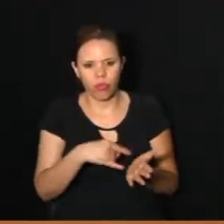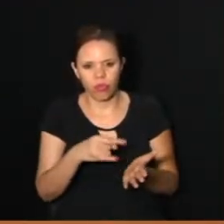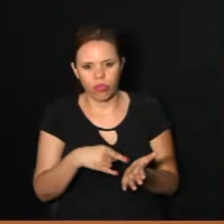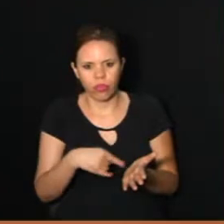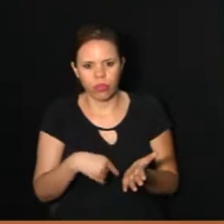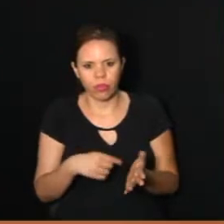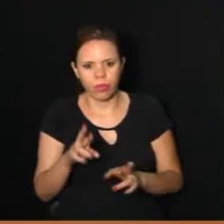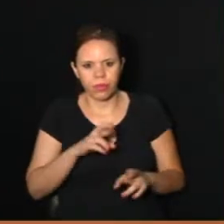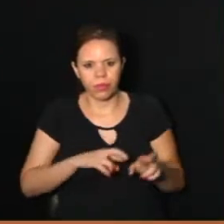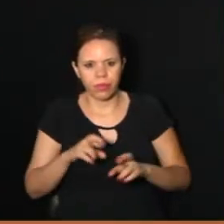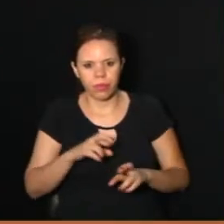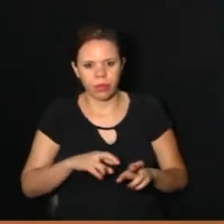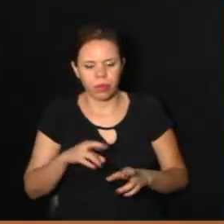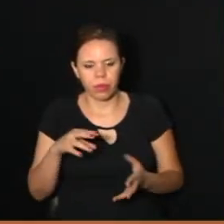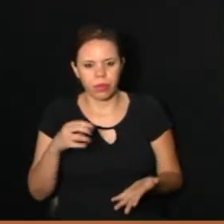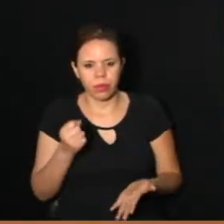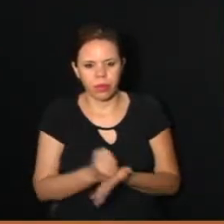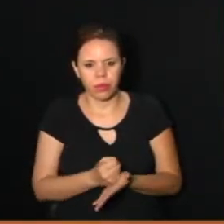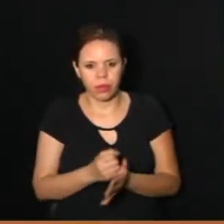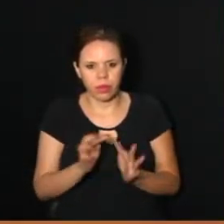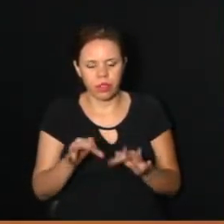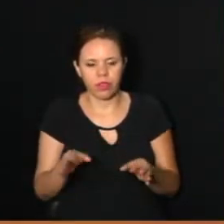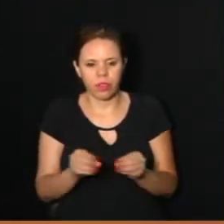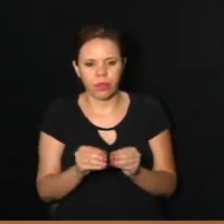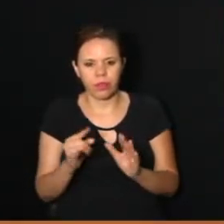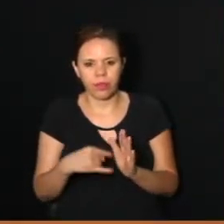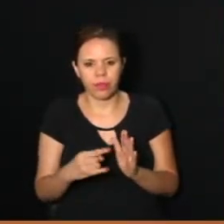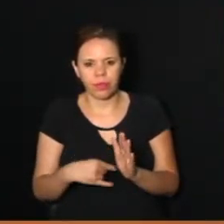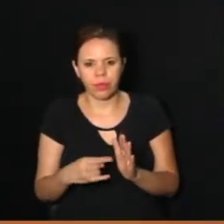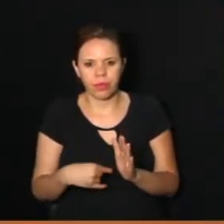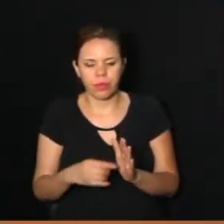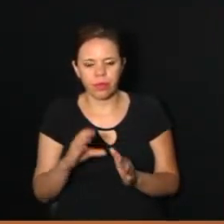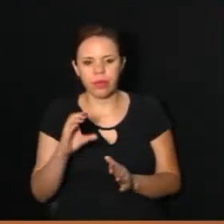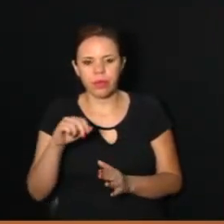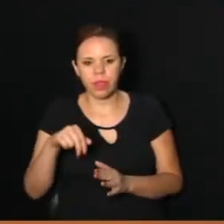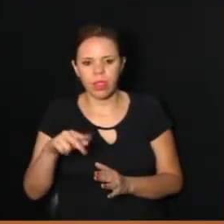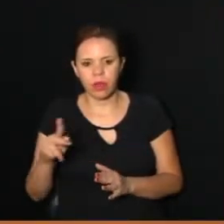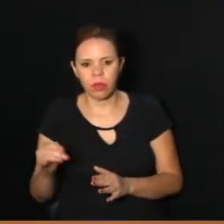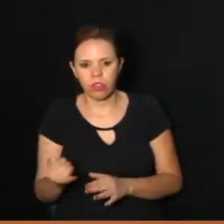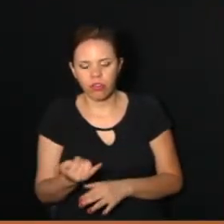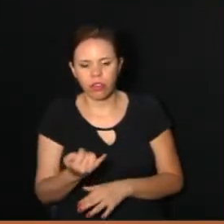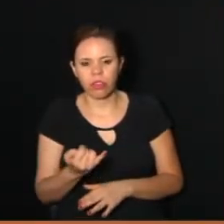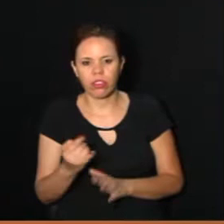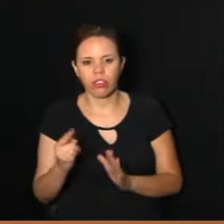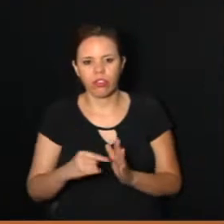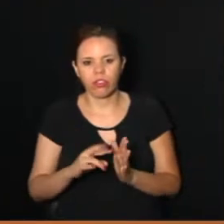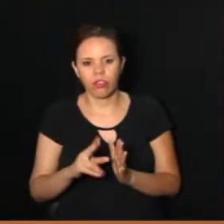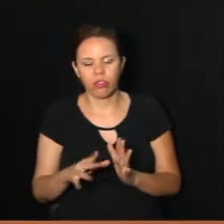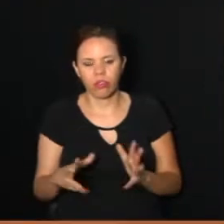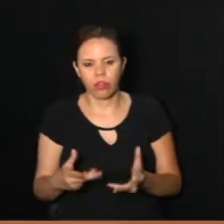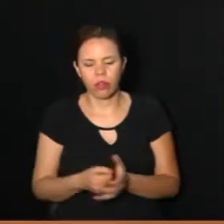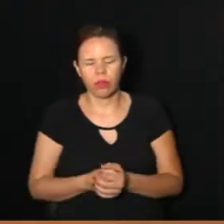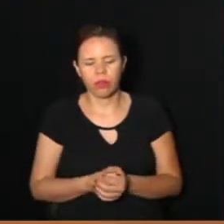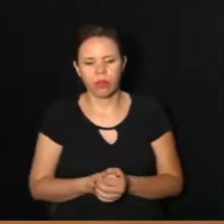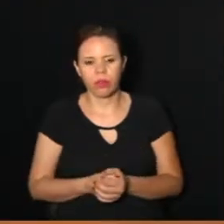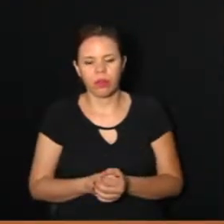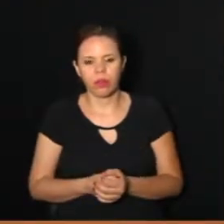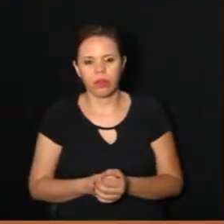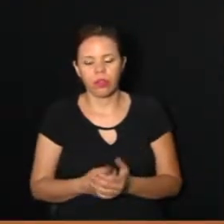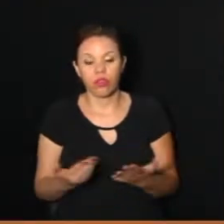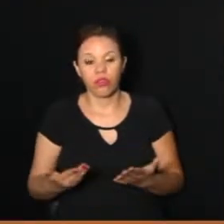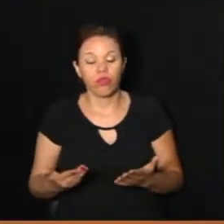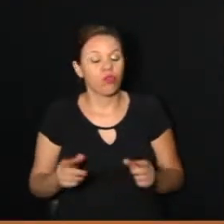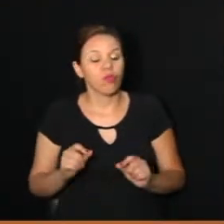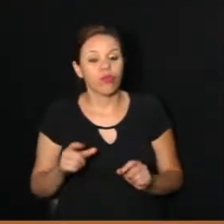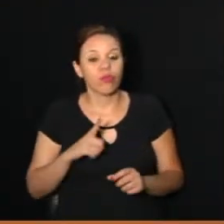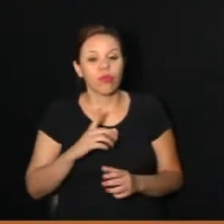para análise e registro final da documentação para gerar o CNPJ e os documentos, todas as formalidades. Hoje, o que